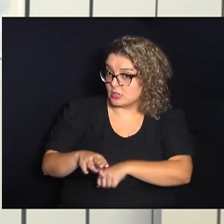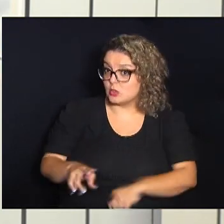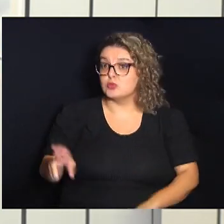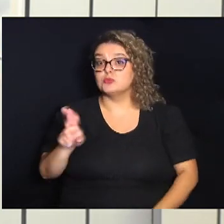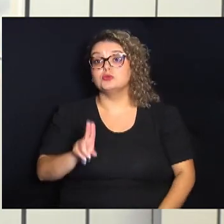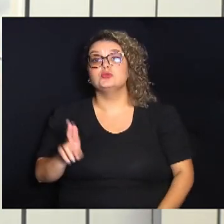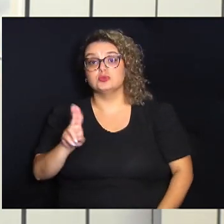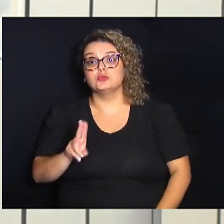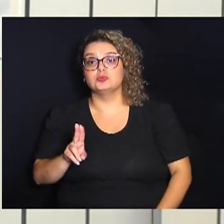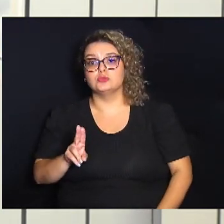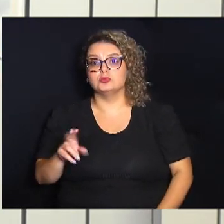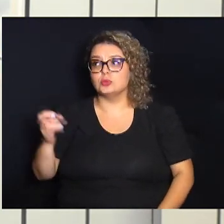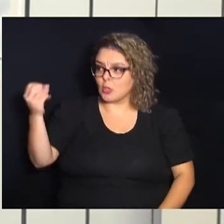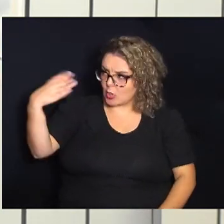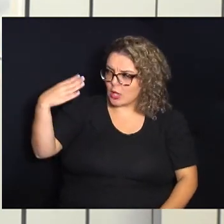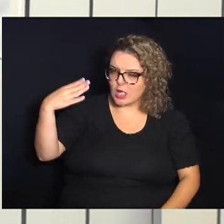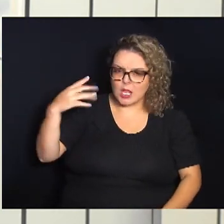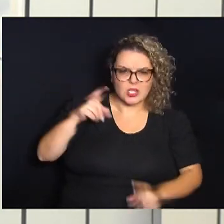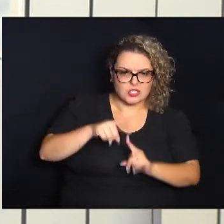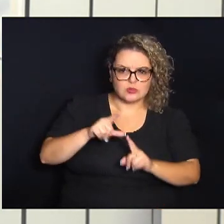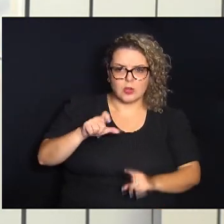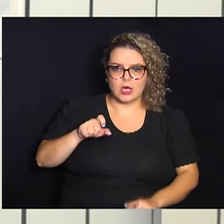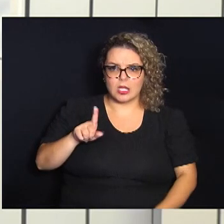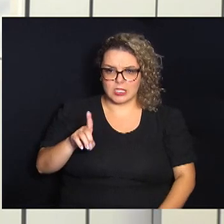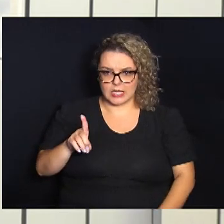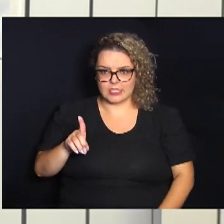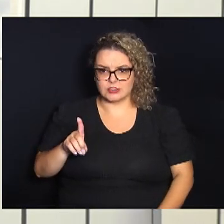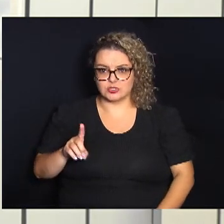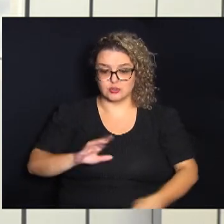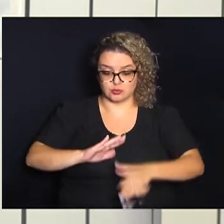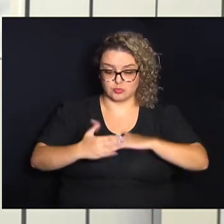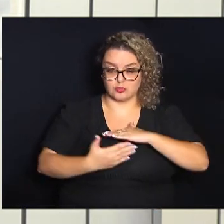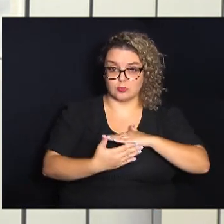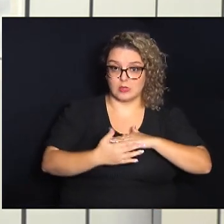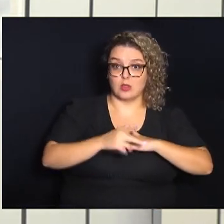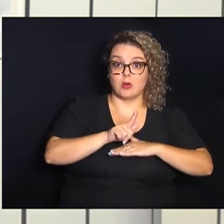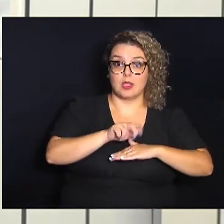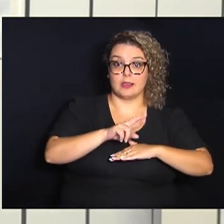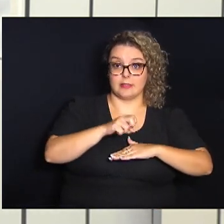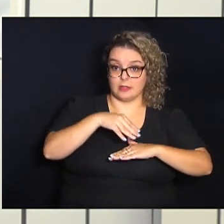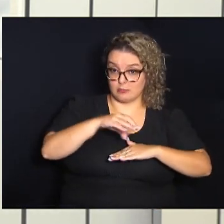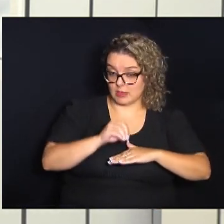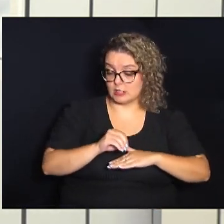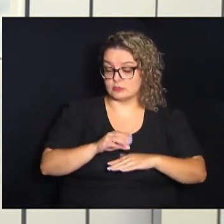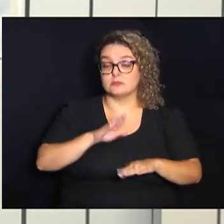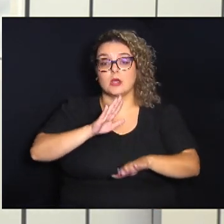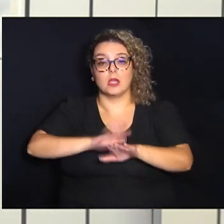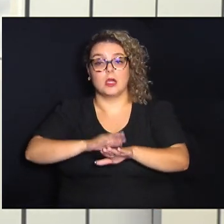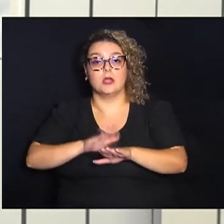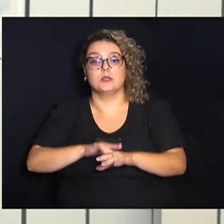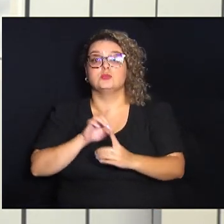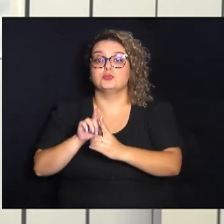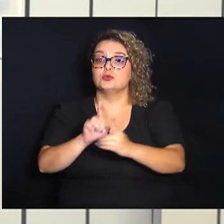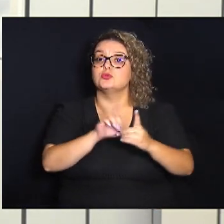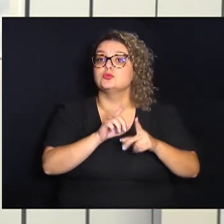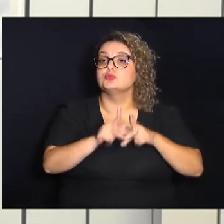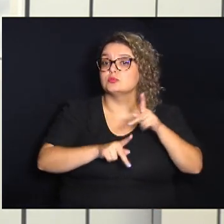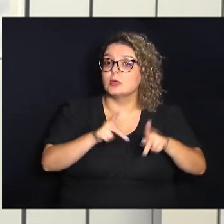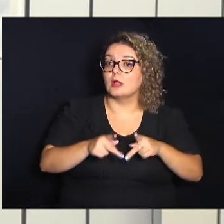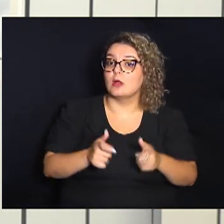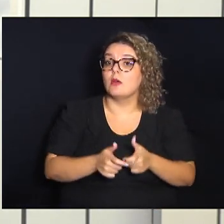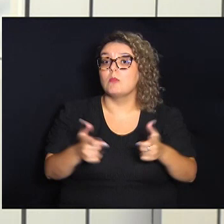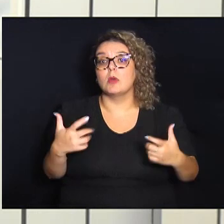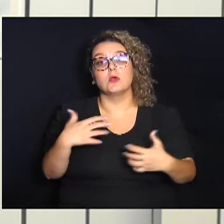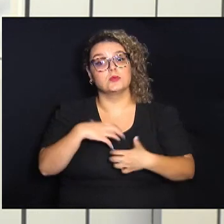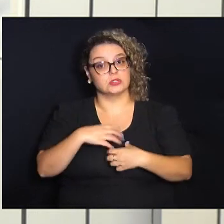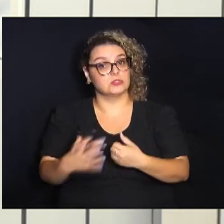instalação de luz tipo LED nas ruas do bairro Gramado. A ação, que atende à população, oferece maior sensação